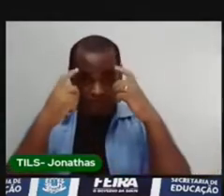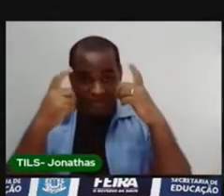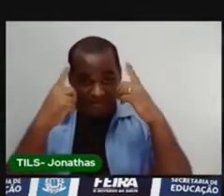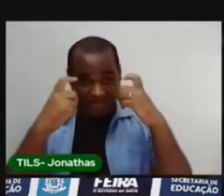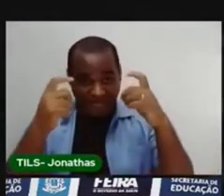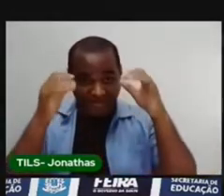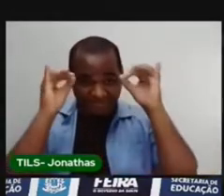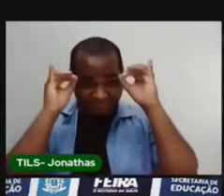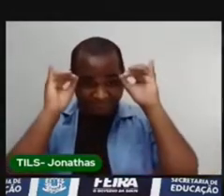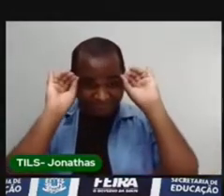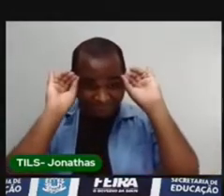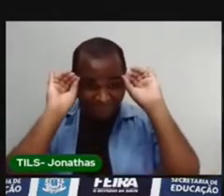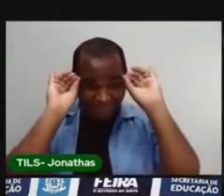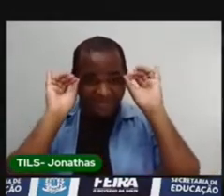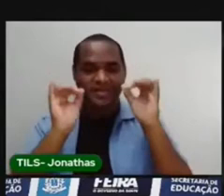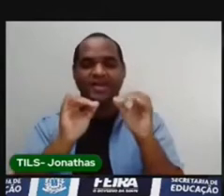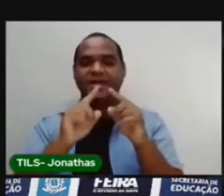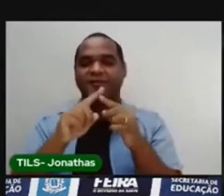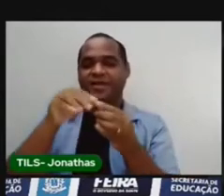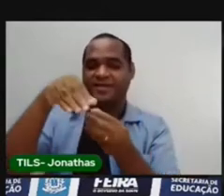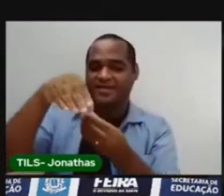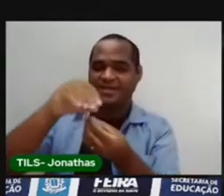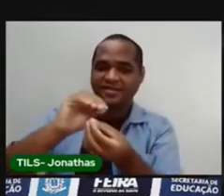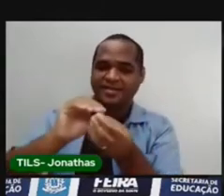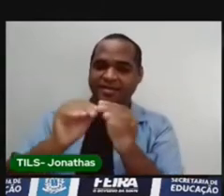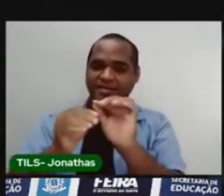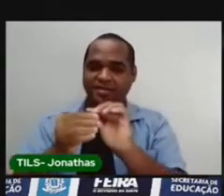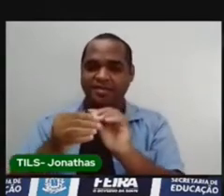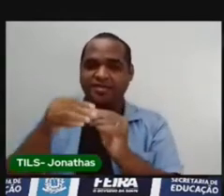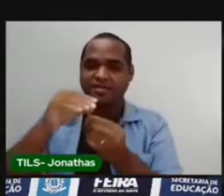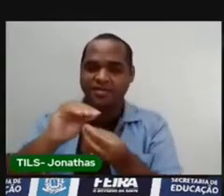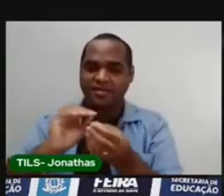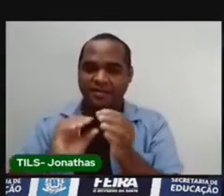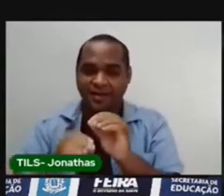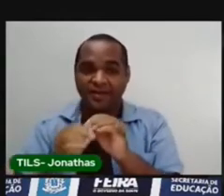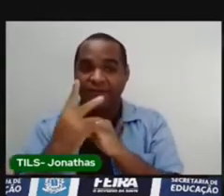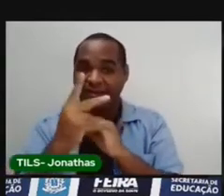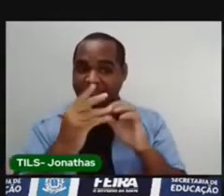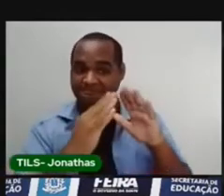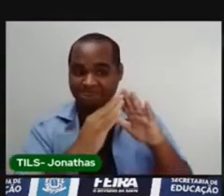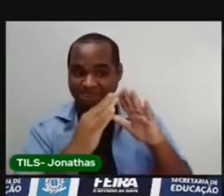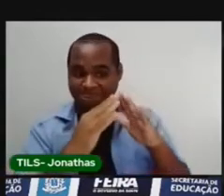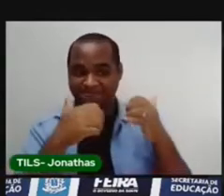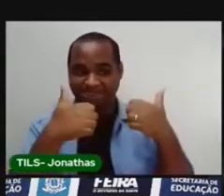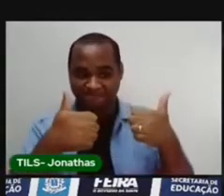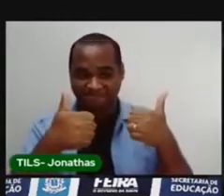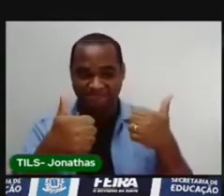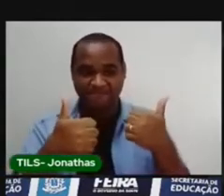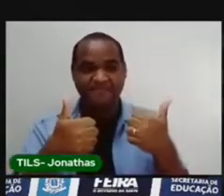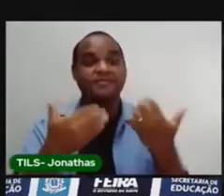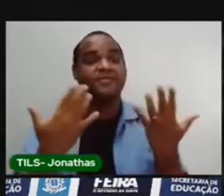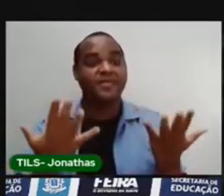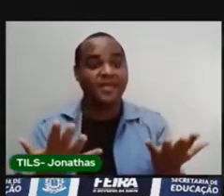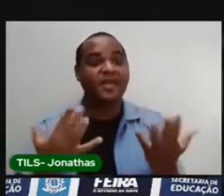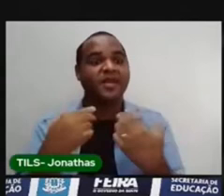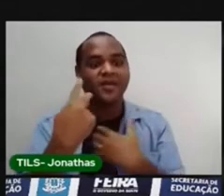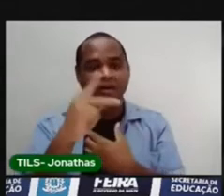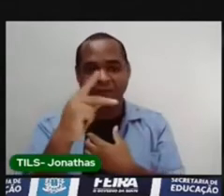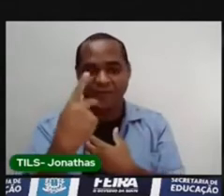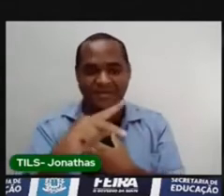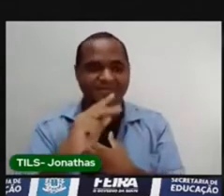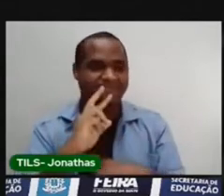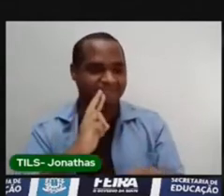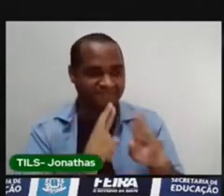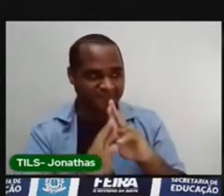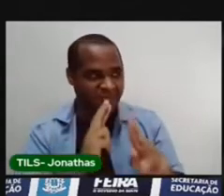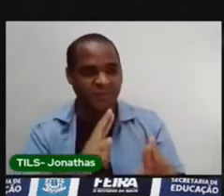Valente. O jeito de fazer a dobradura vai junto com as tarefinhas, tá bom? Então, você vai fazer